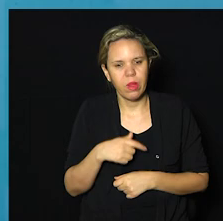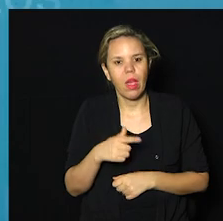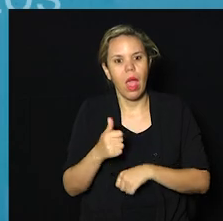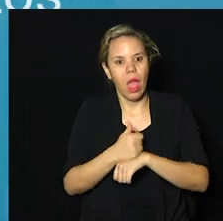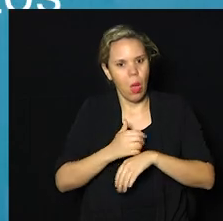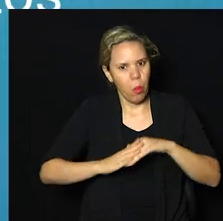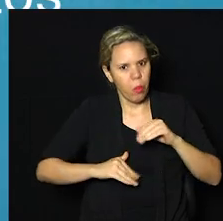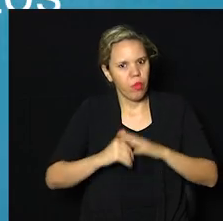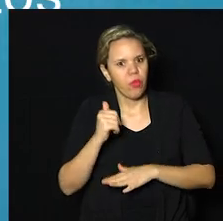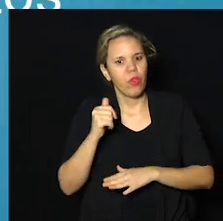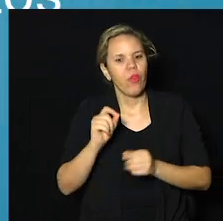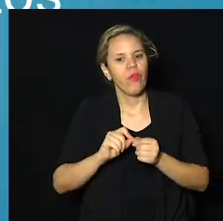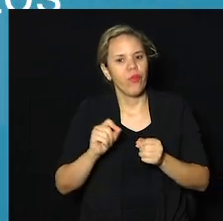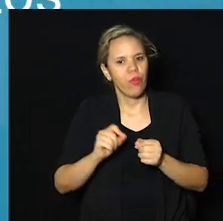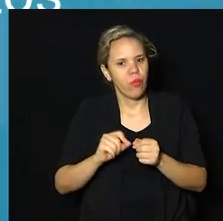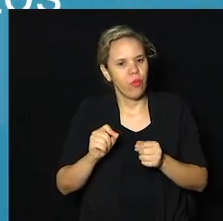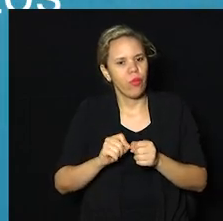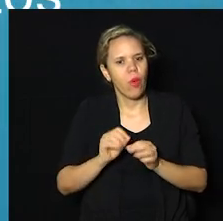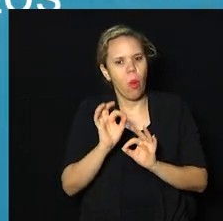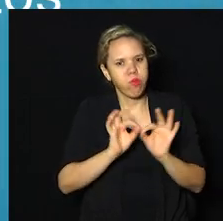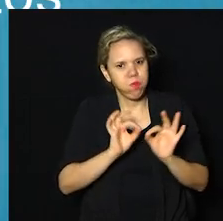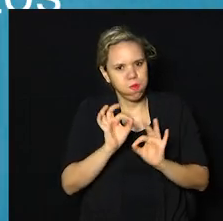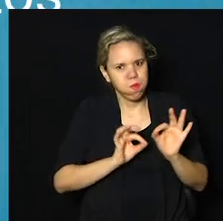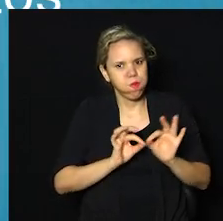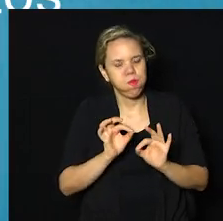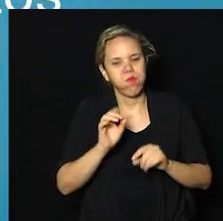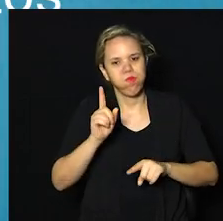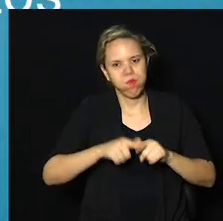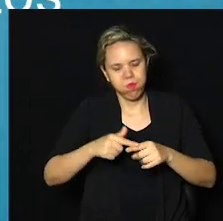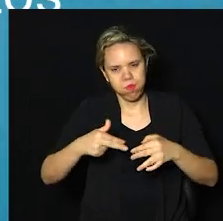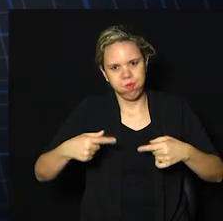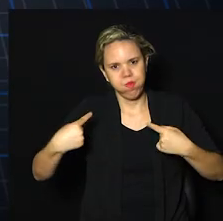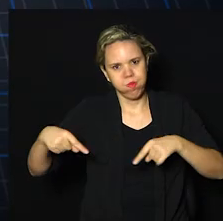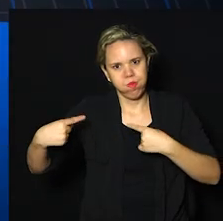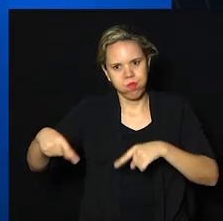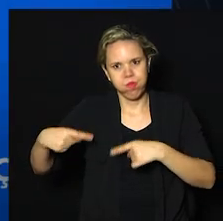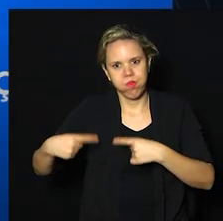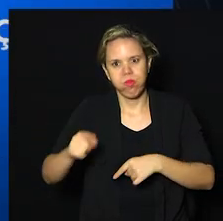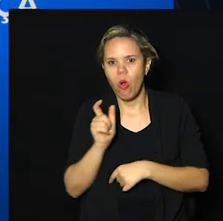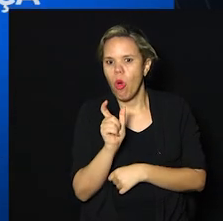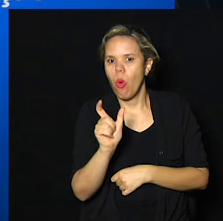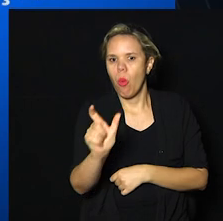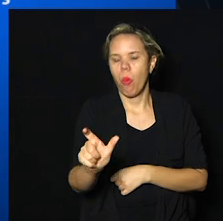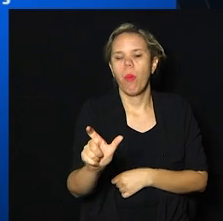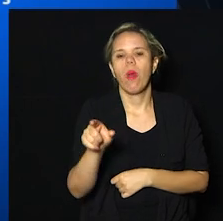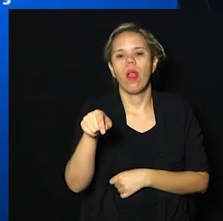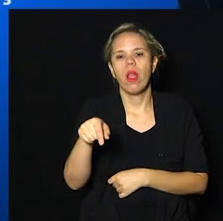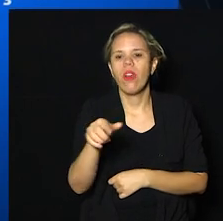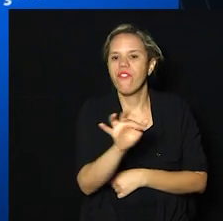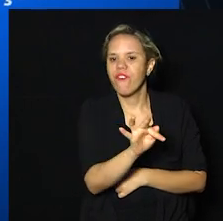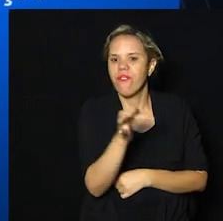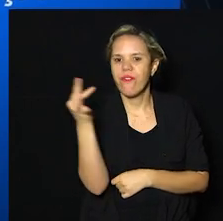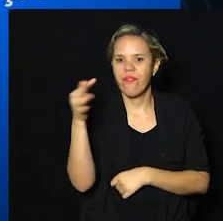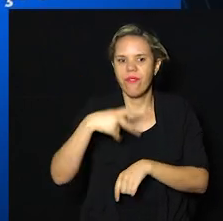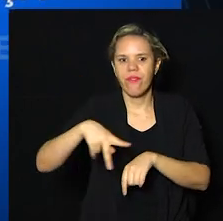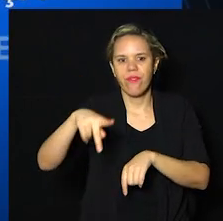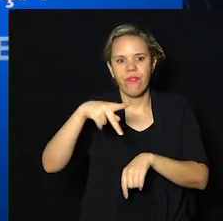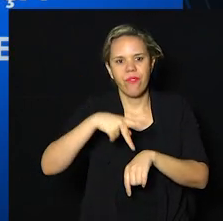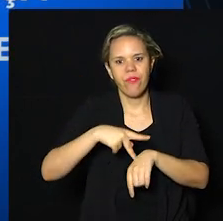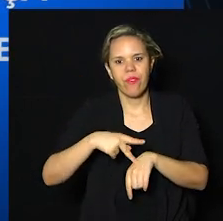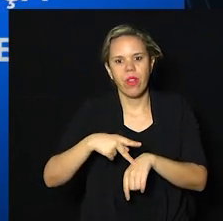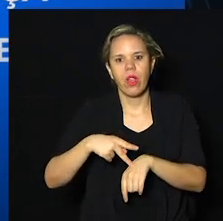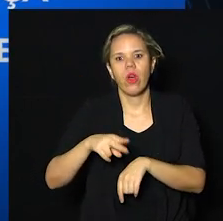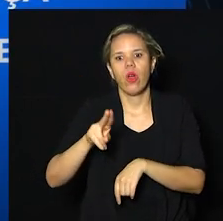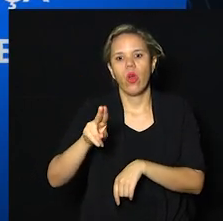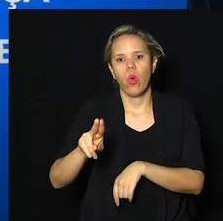é um profissional que constrói e faz reparos também instrumentos musicais. A palavra luthier é francesa e derivada de